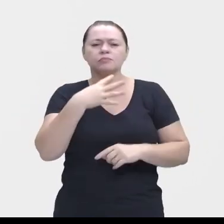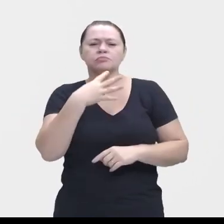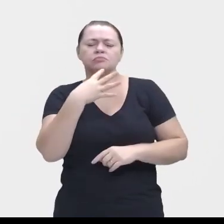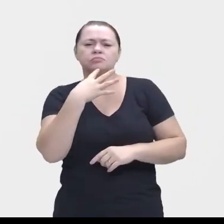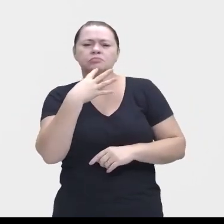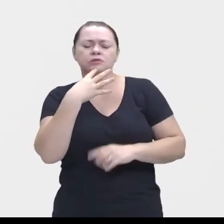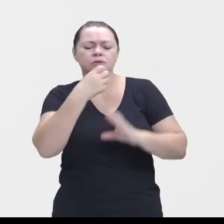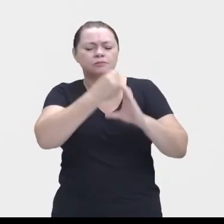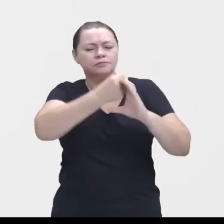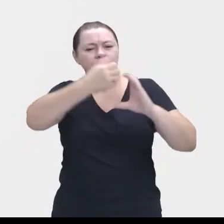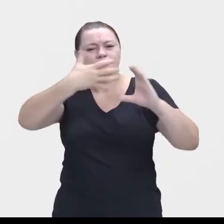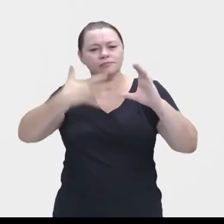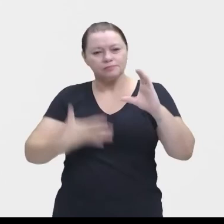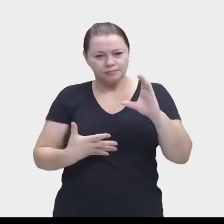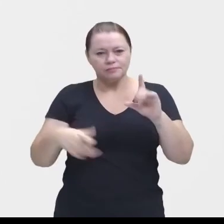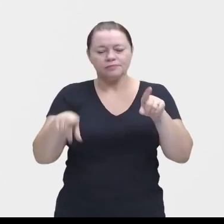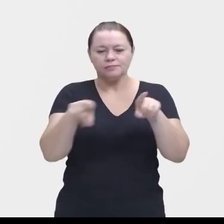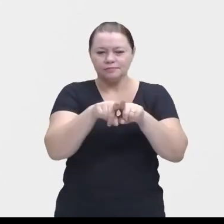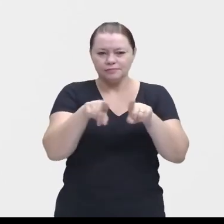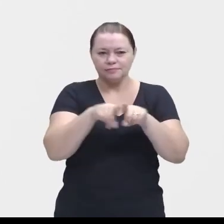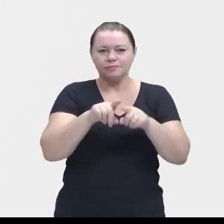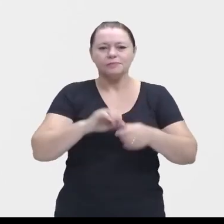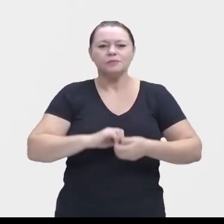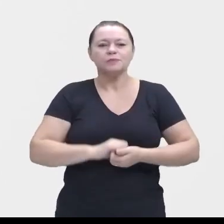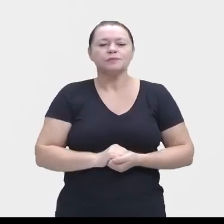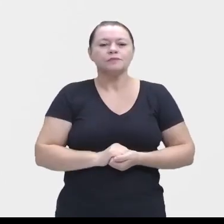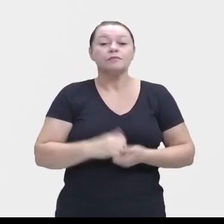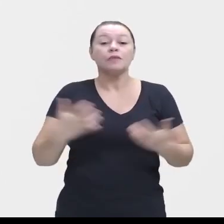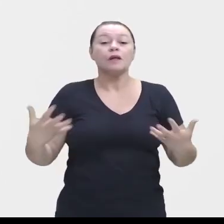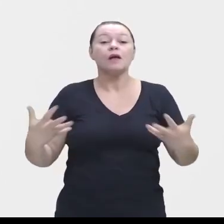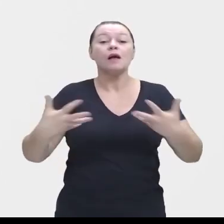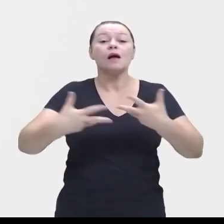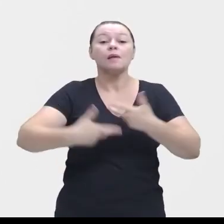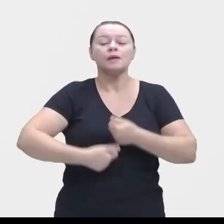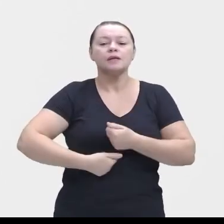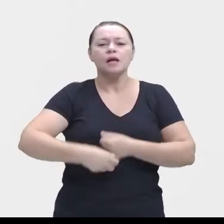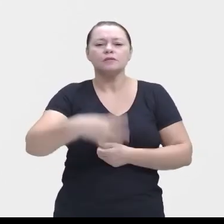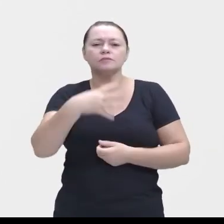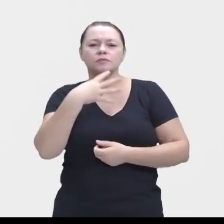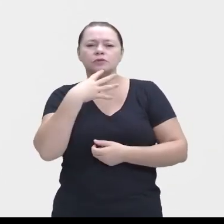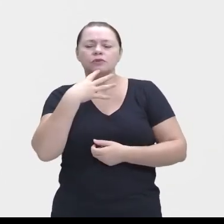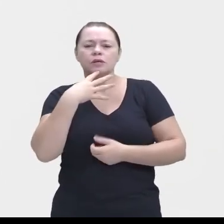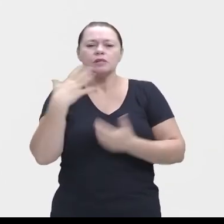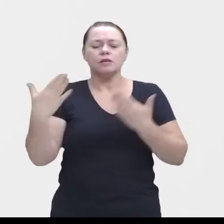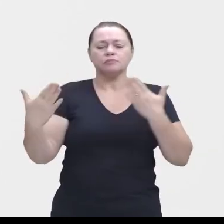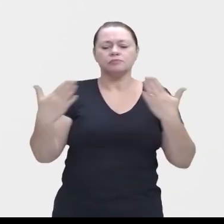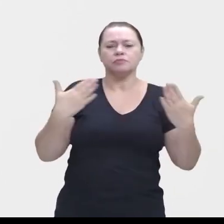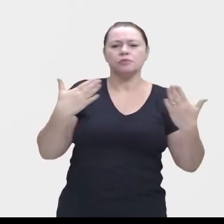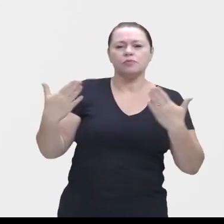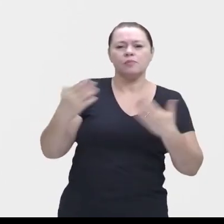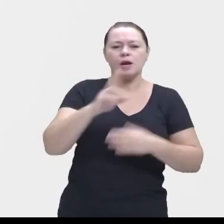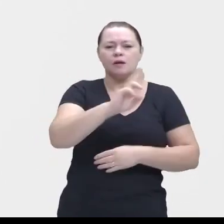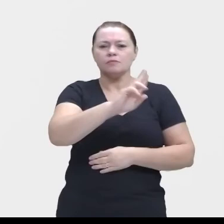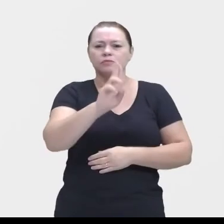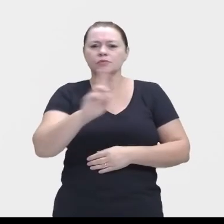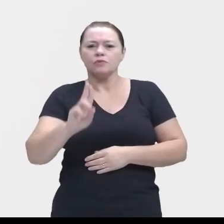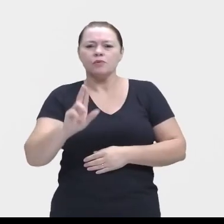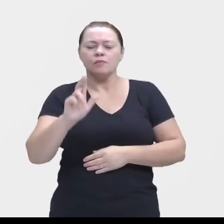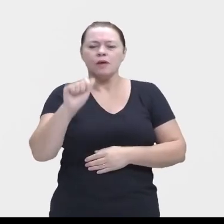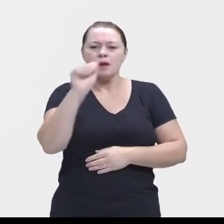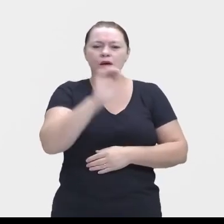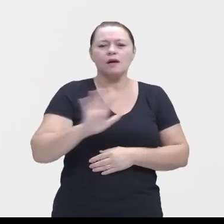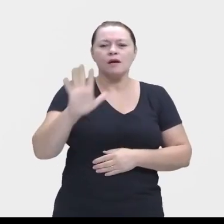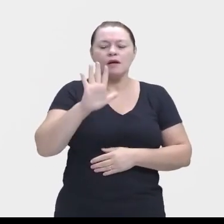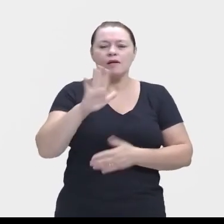Reconhecimento e características. Habilidades: reconhecer, comparar e nomear